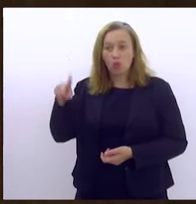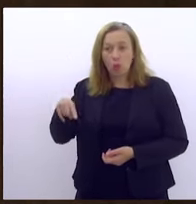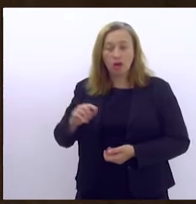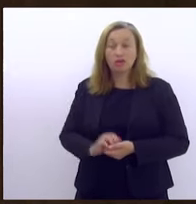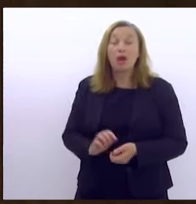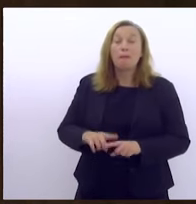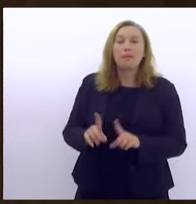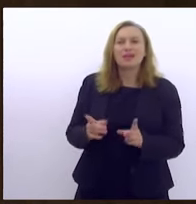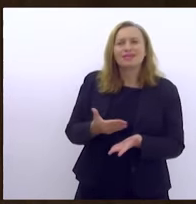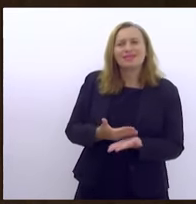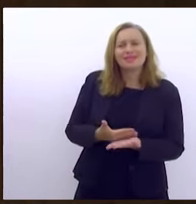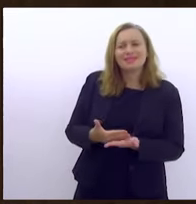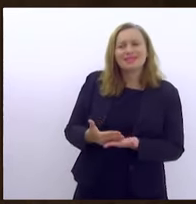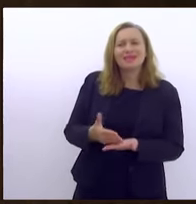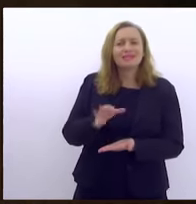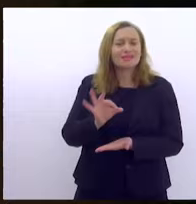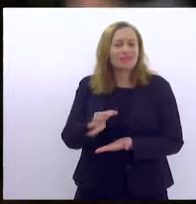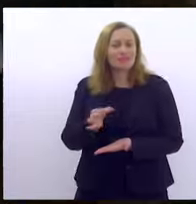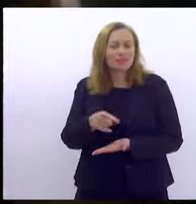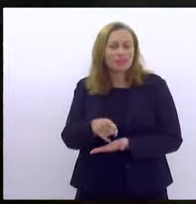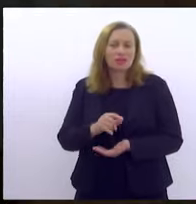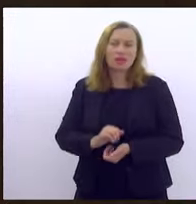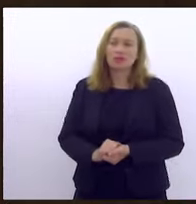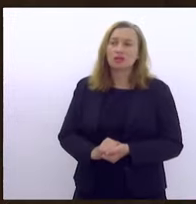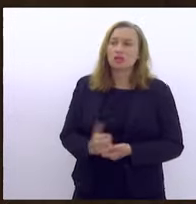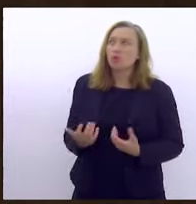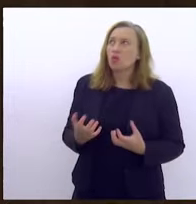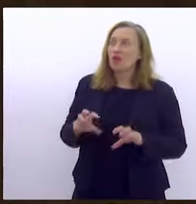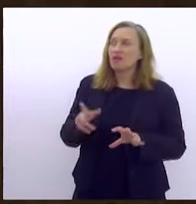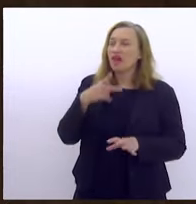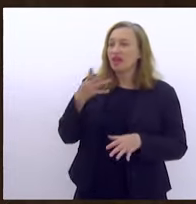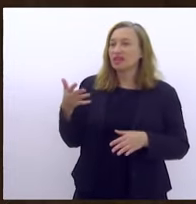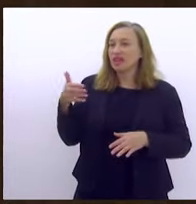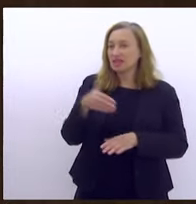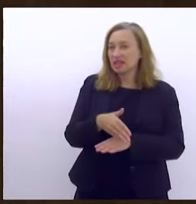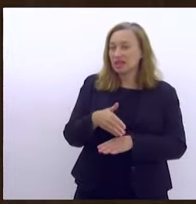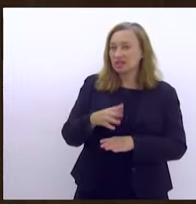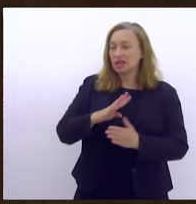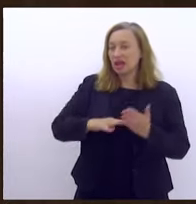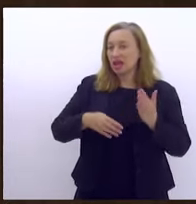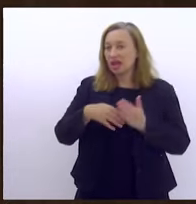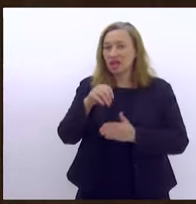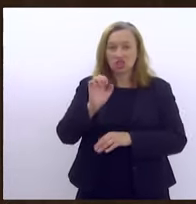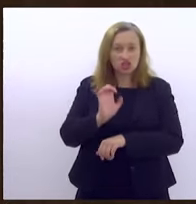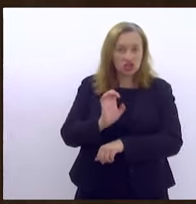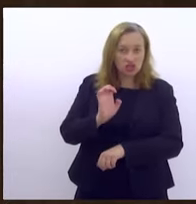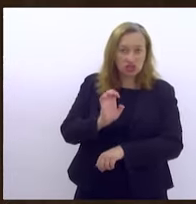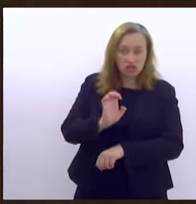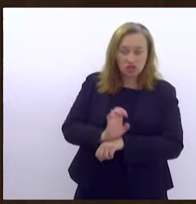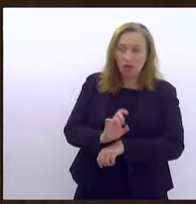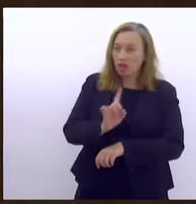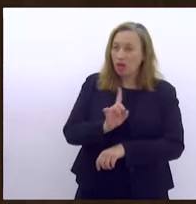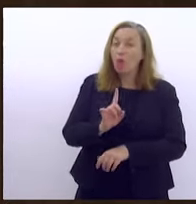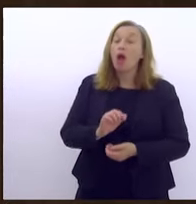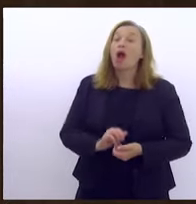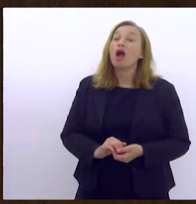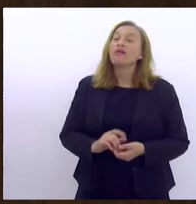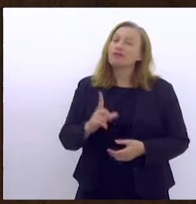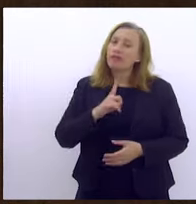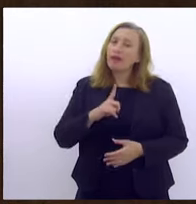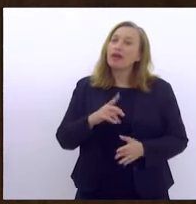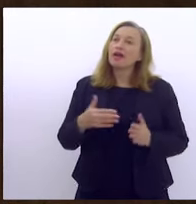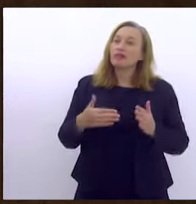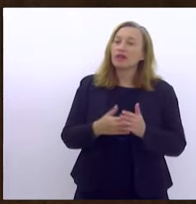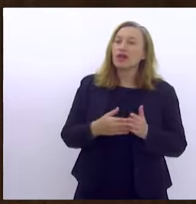Mas tem que começar exatamente aí. Isso não quer dizer que está entrando na grade, porque já existem até projetos